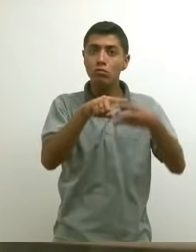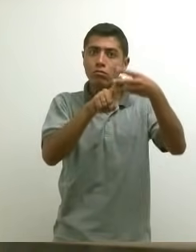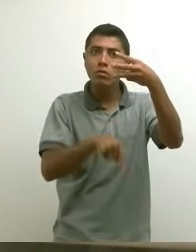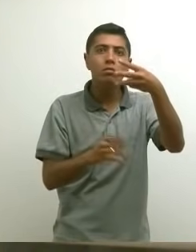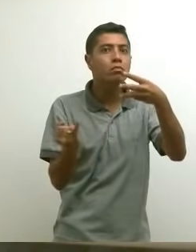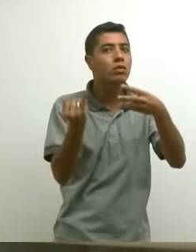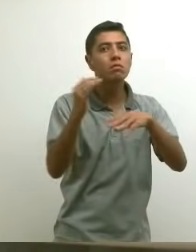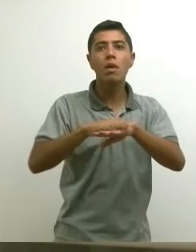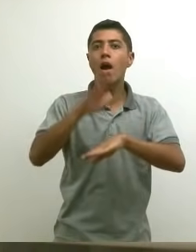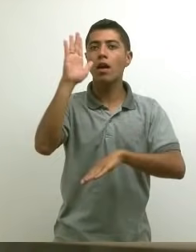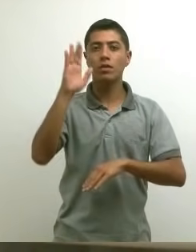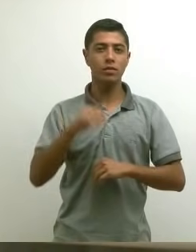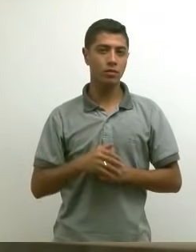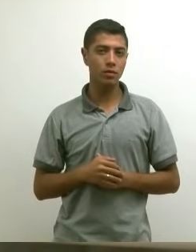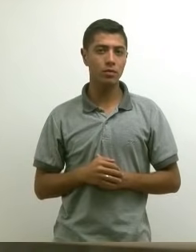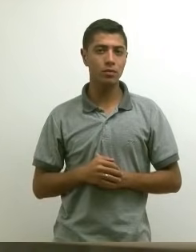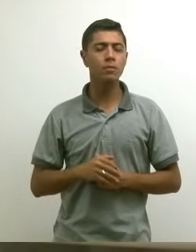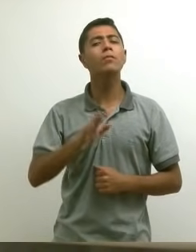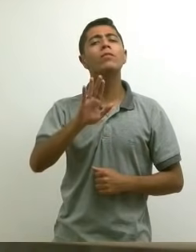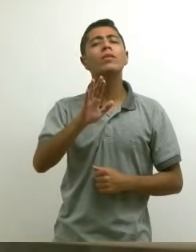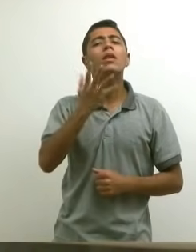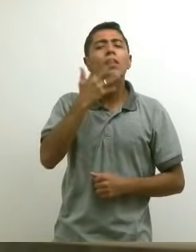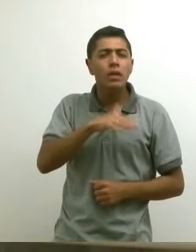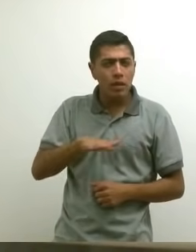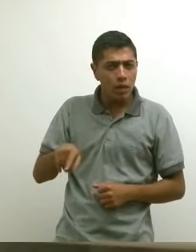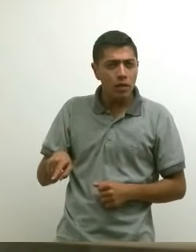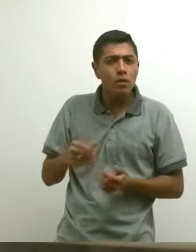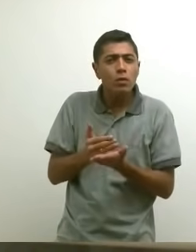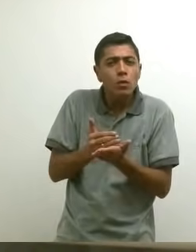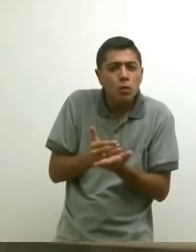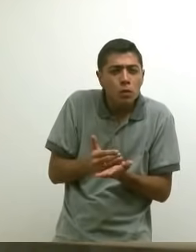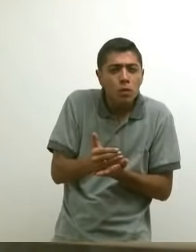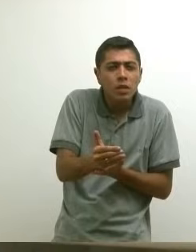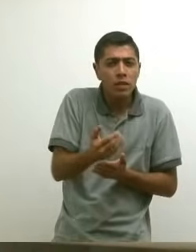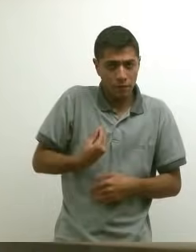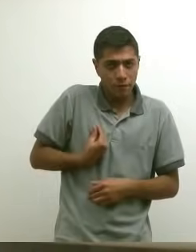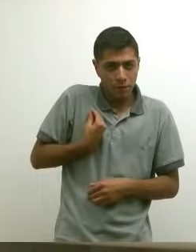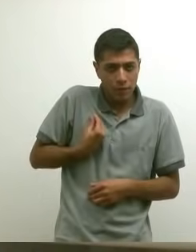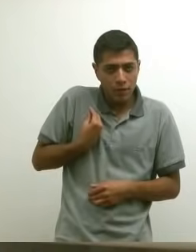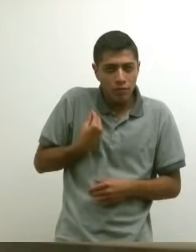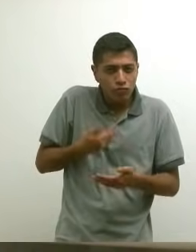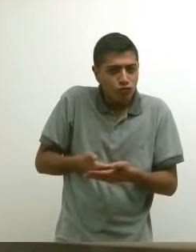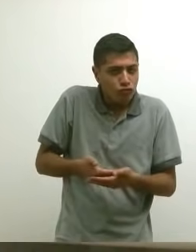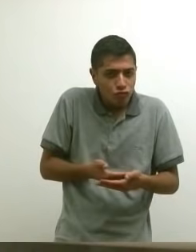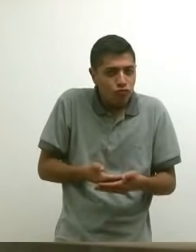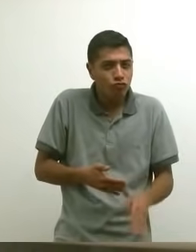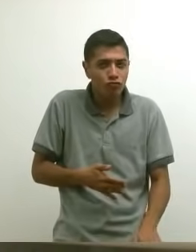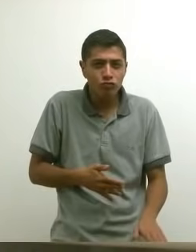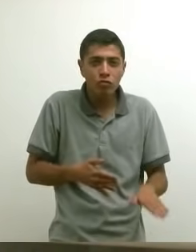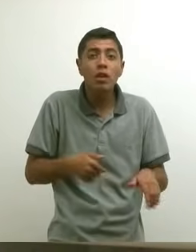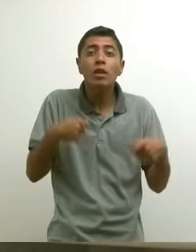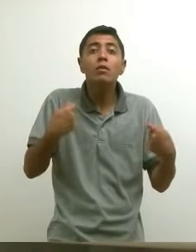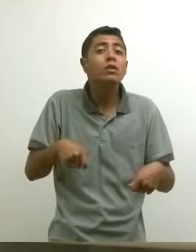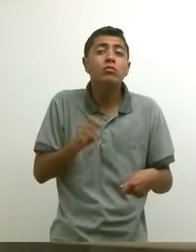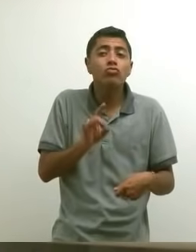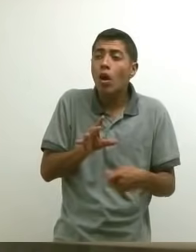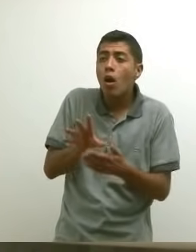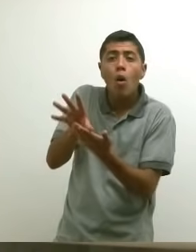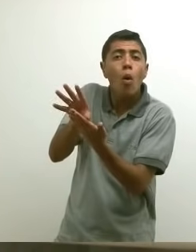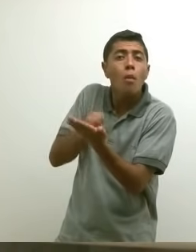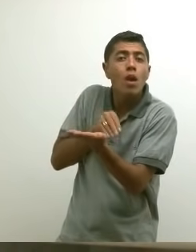dependem da imitação mas elas basicamente ocorrem como um grande impulso de desenvolvimento